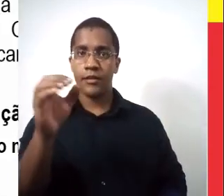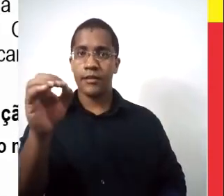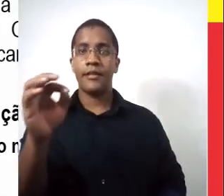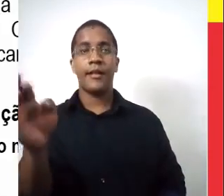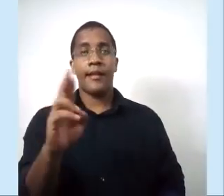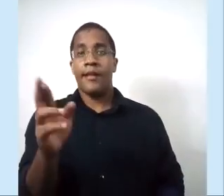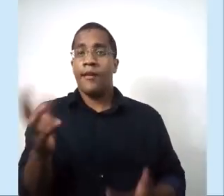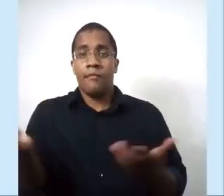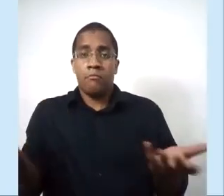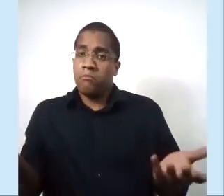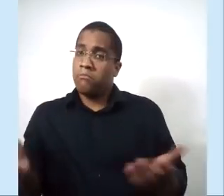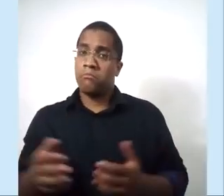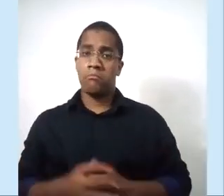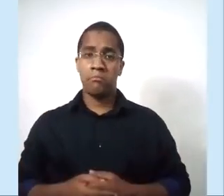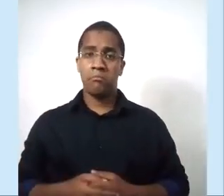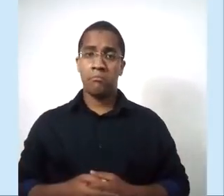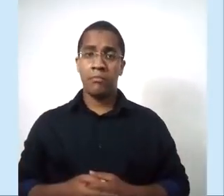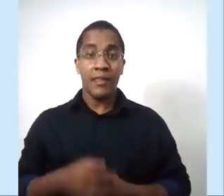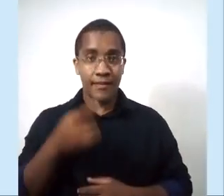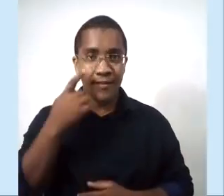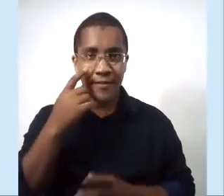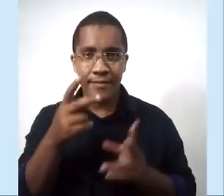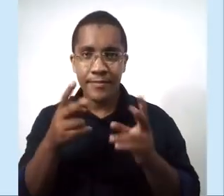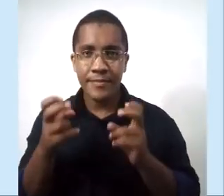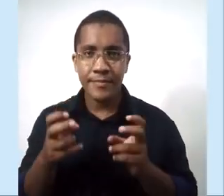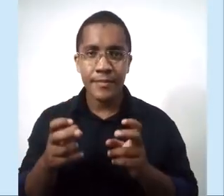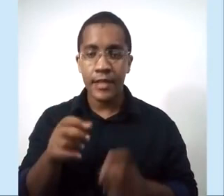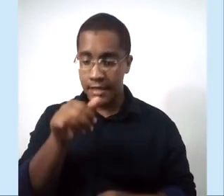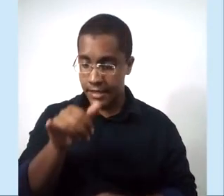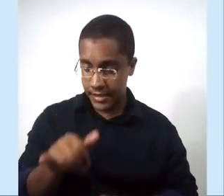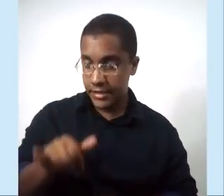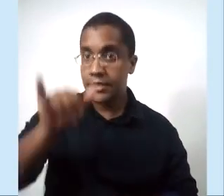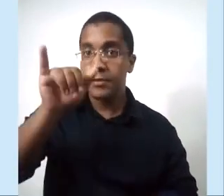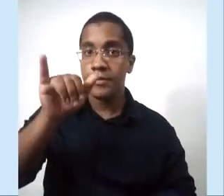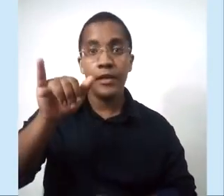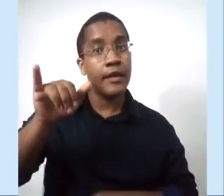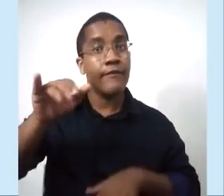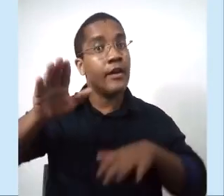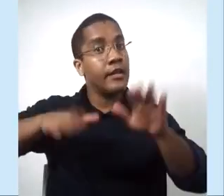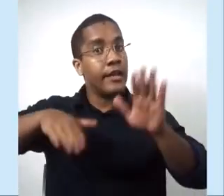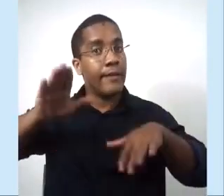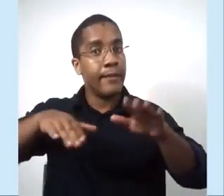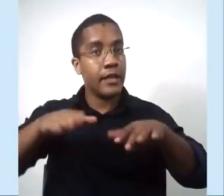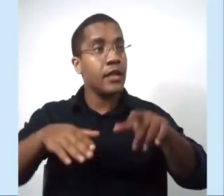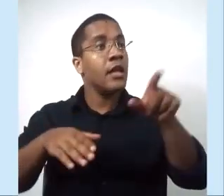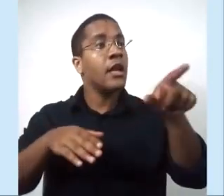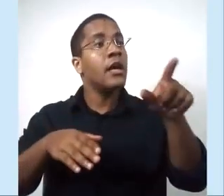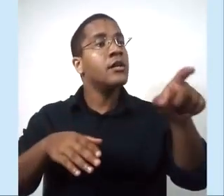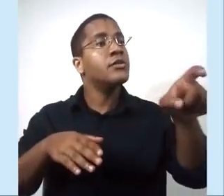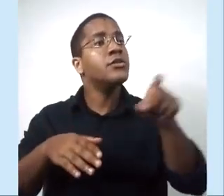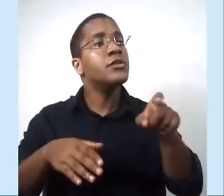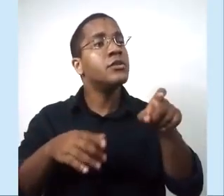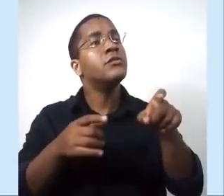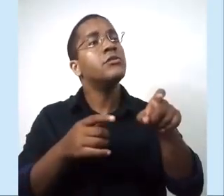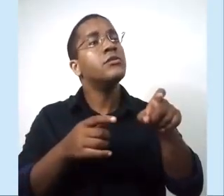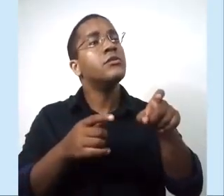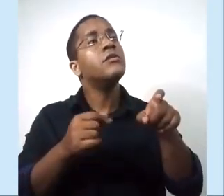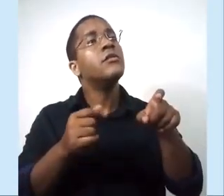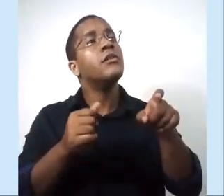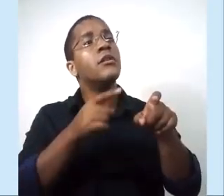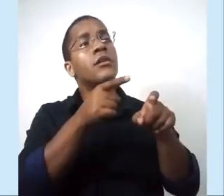R$260. Agora é o seguinte, ó, veja que Y depende do valor do X.